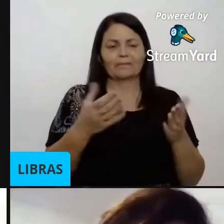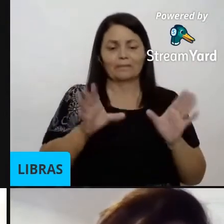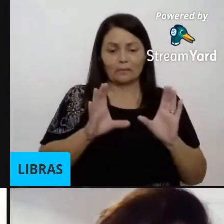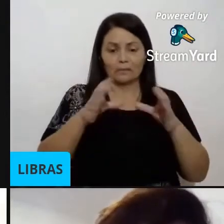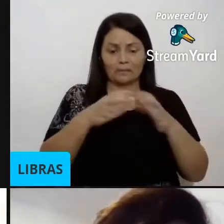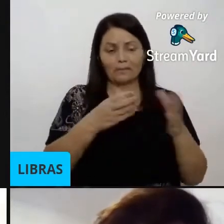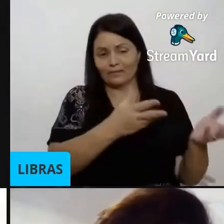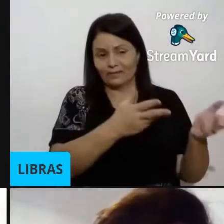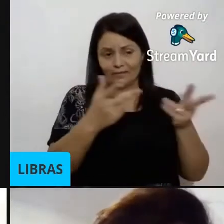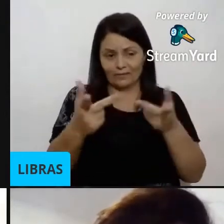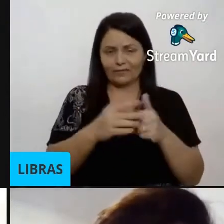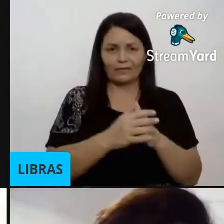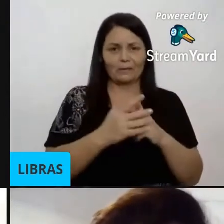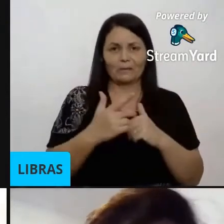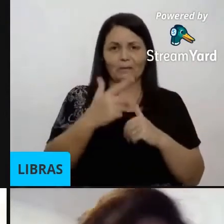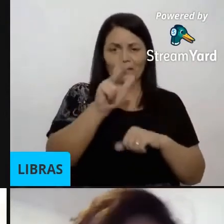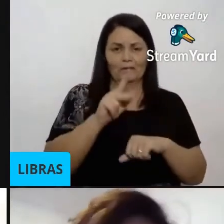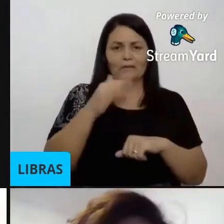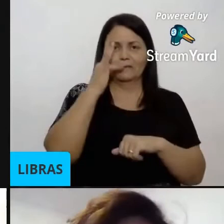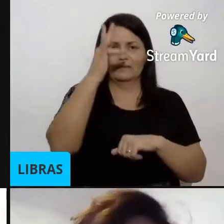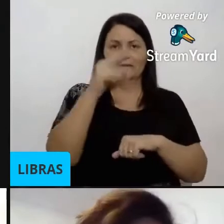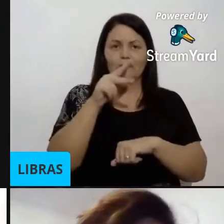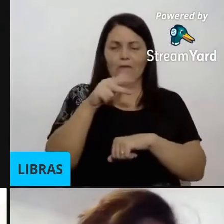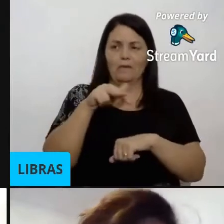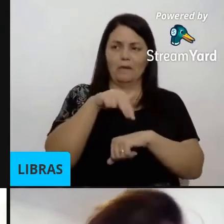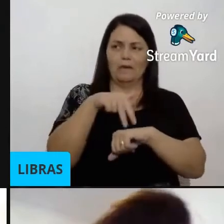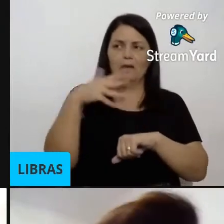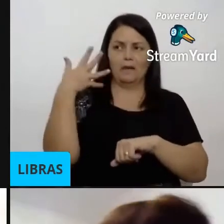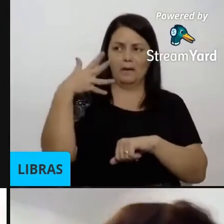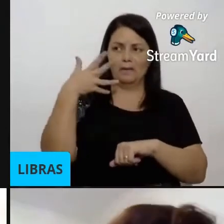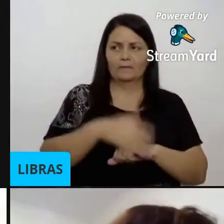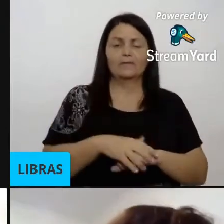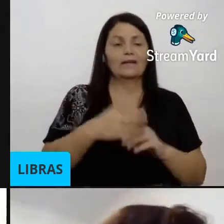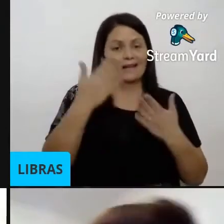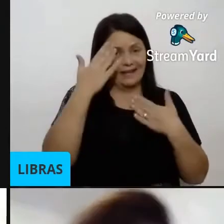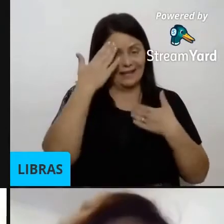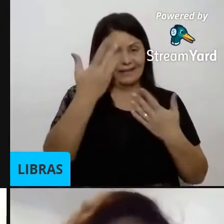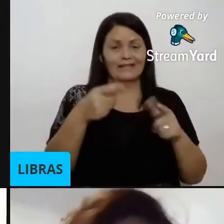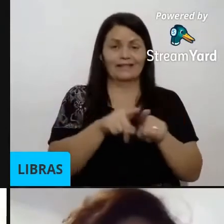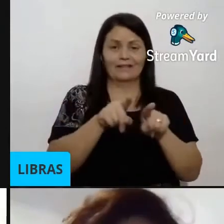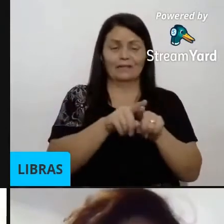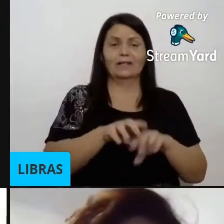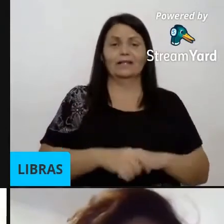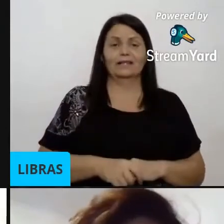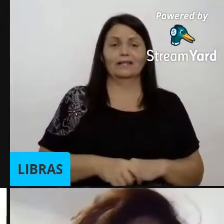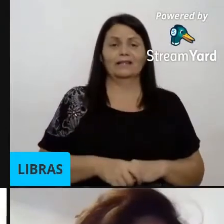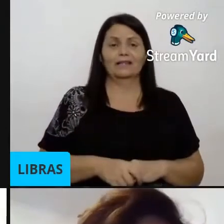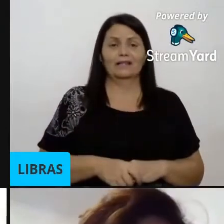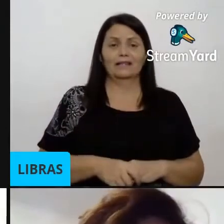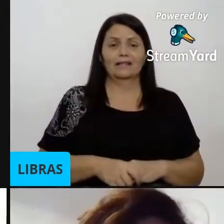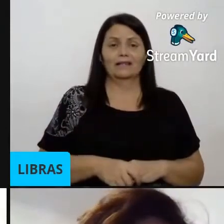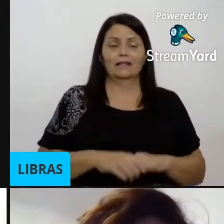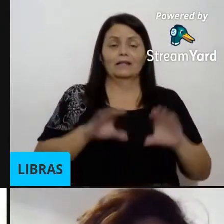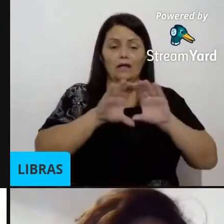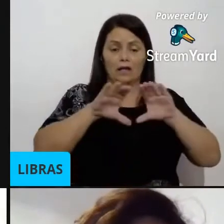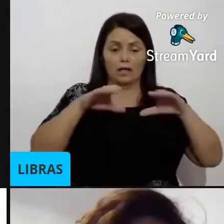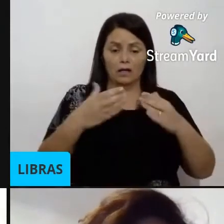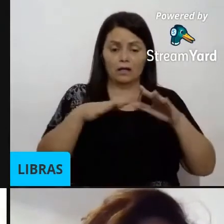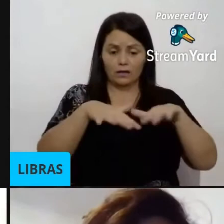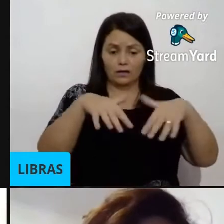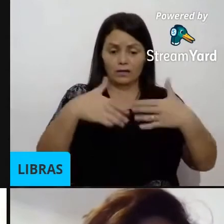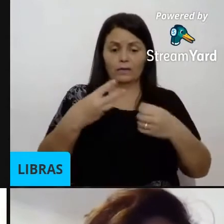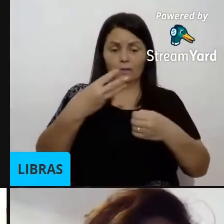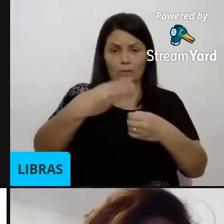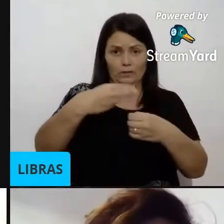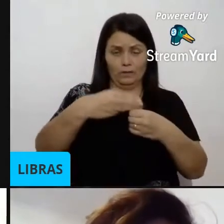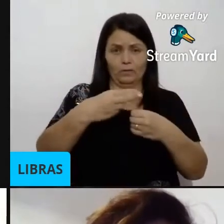para o próximo evento. Agradeço. Eu também queria agradecer à Câmara Municipal,